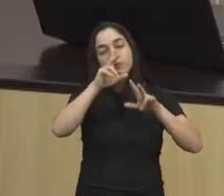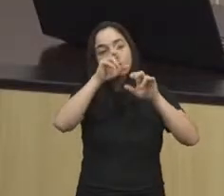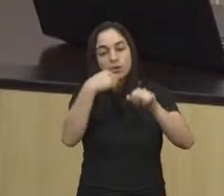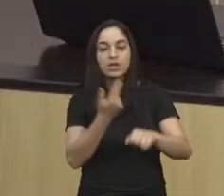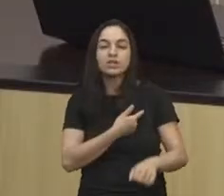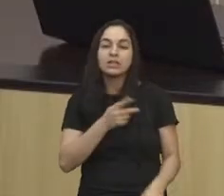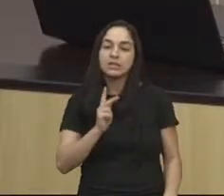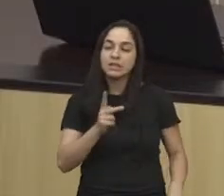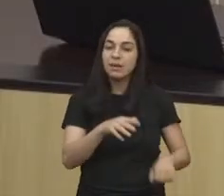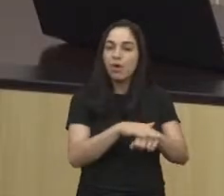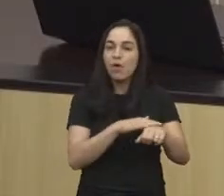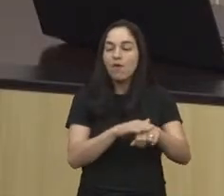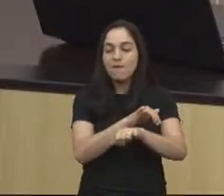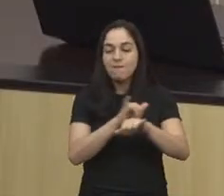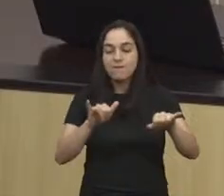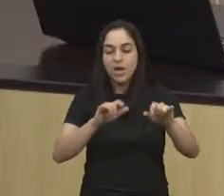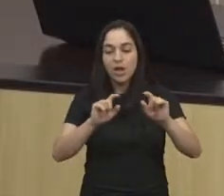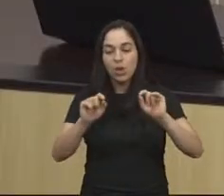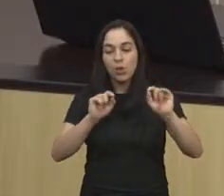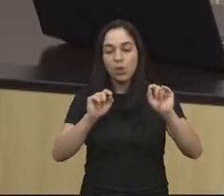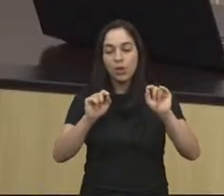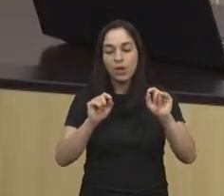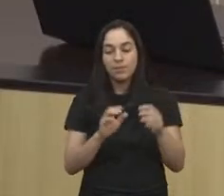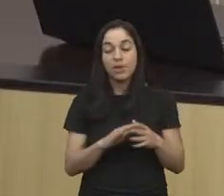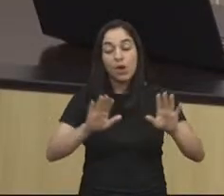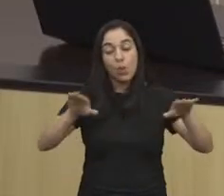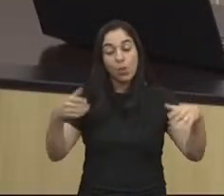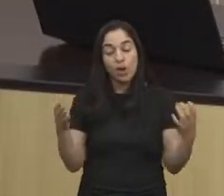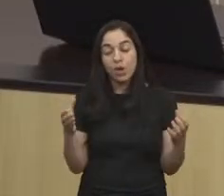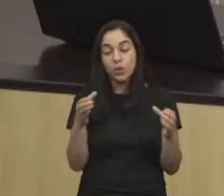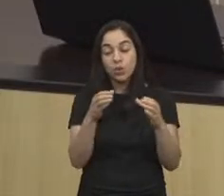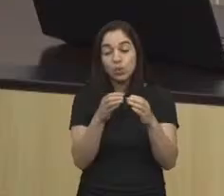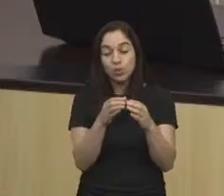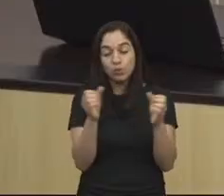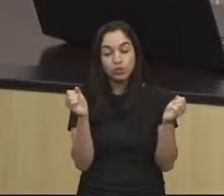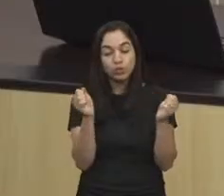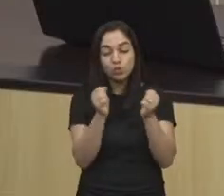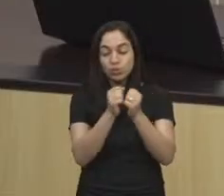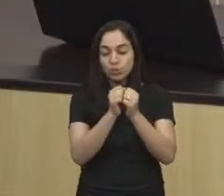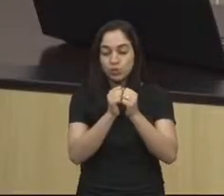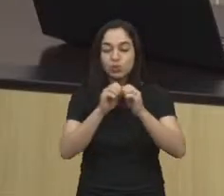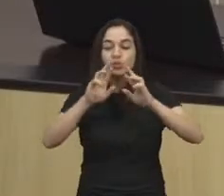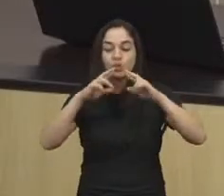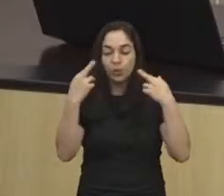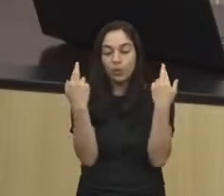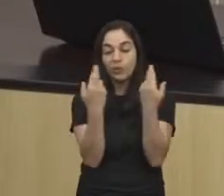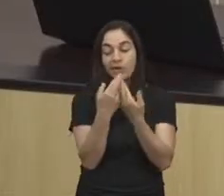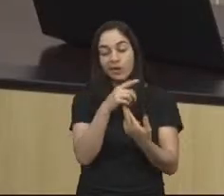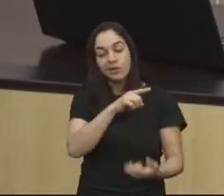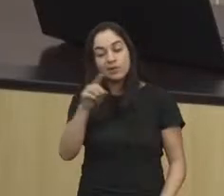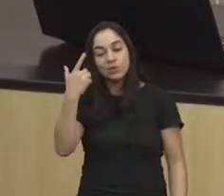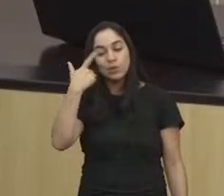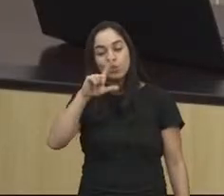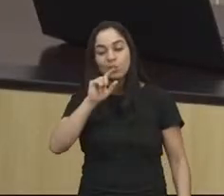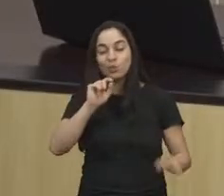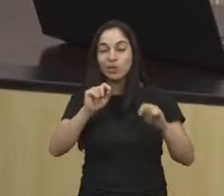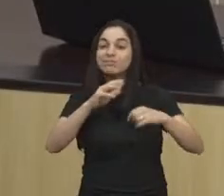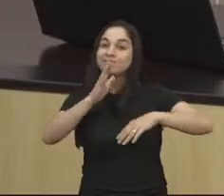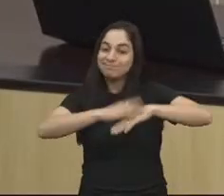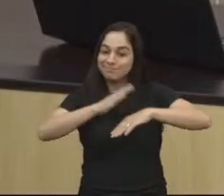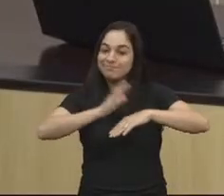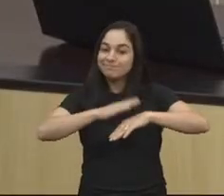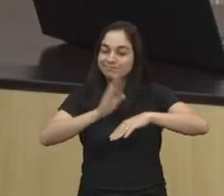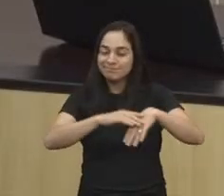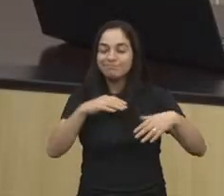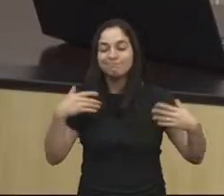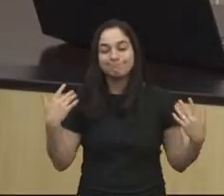sempre fala aqui, ó, quando a categoria ela é unida, quando vocês estão unidos, vocês conseguem as coisas de vocês.